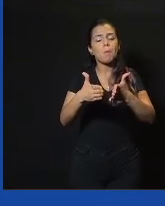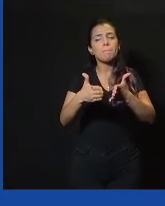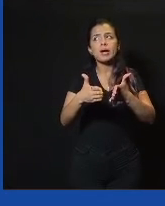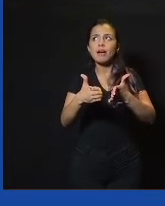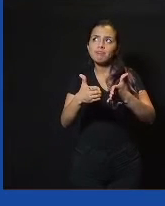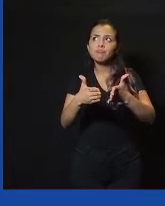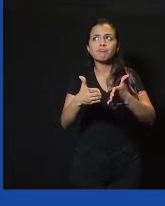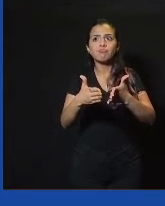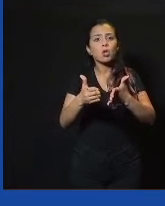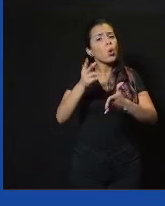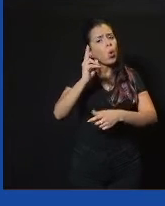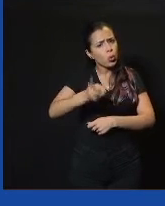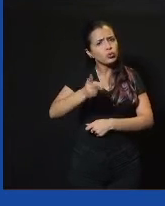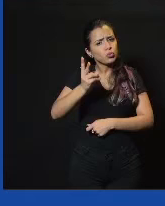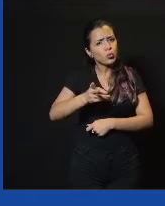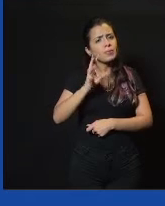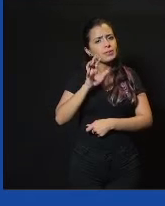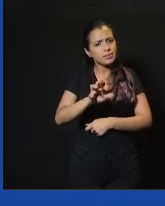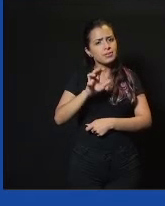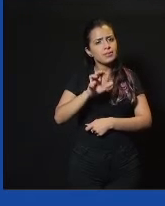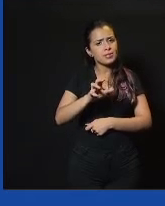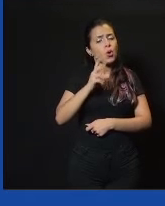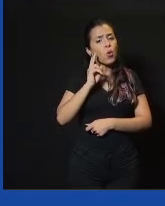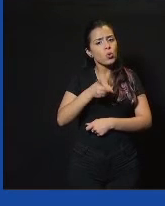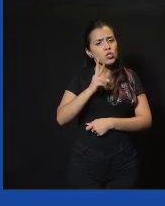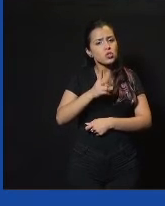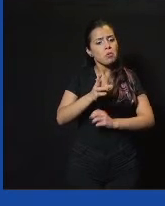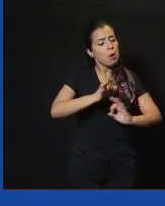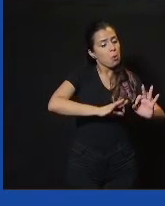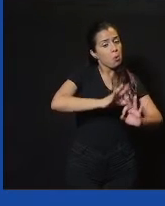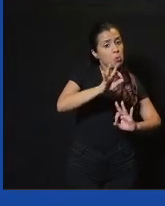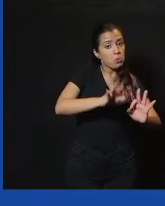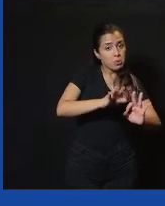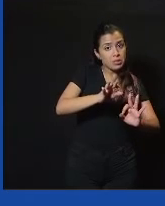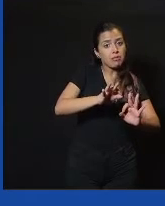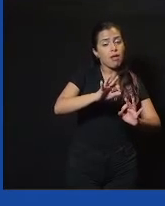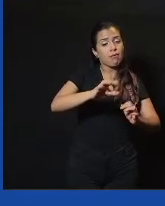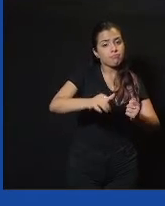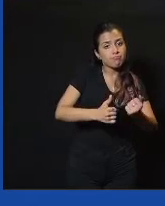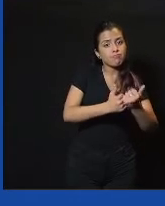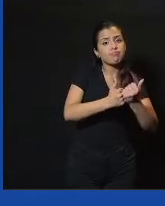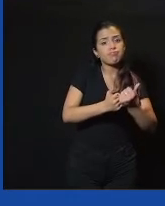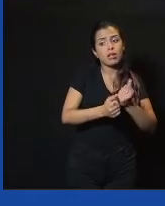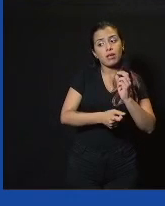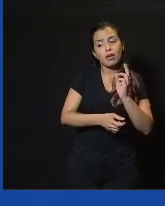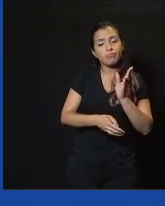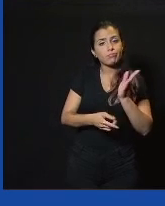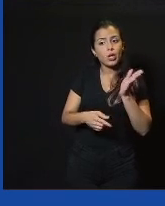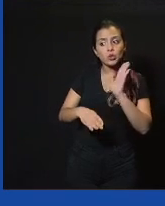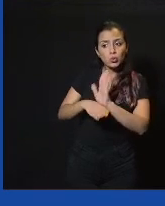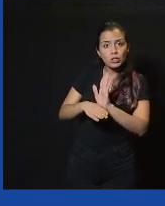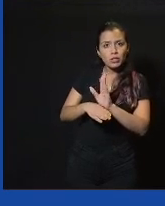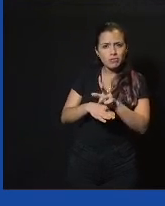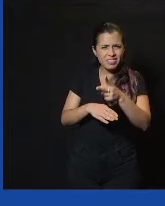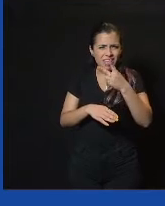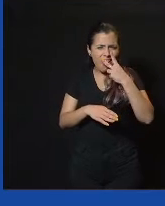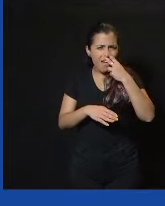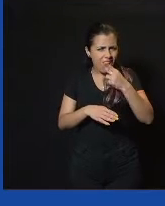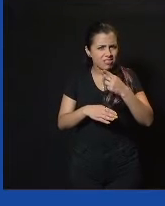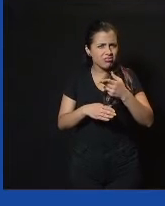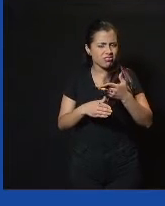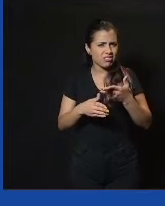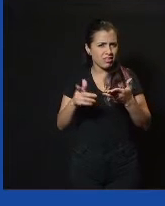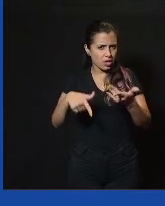para que continue, para que elas continuem conseguindo se manter, existir? E vocês acham, na verdade, que isso é